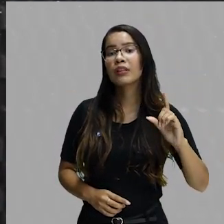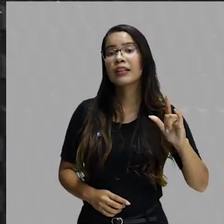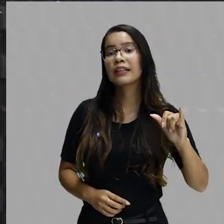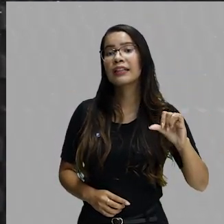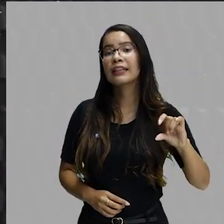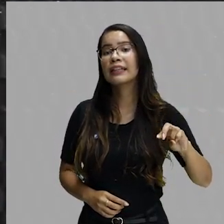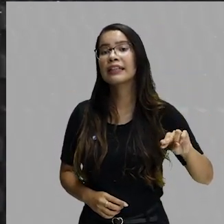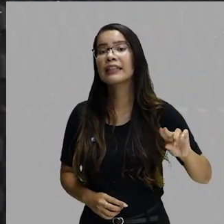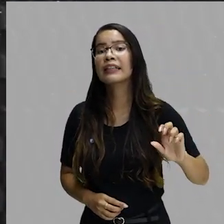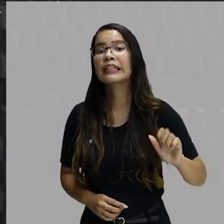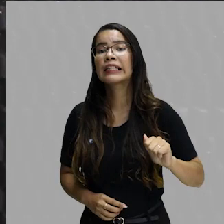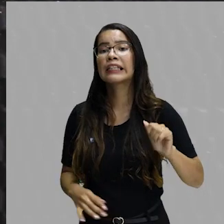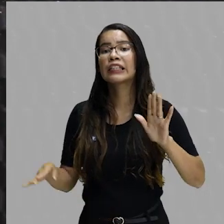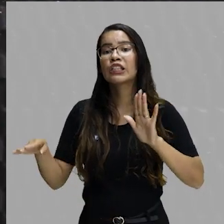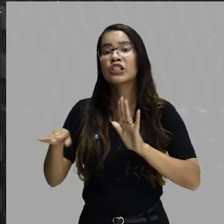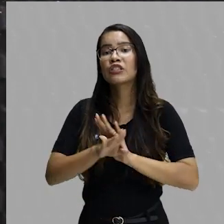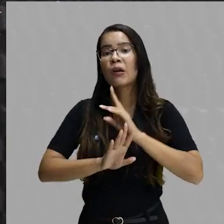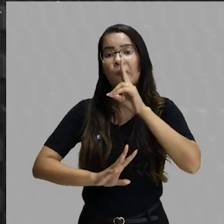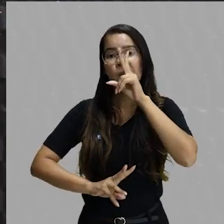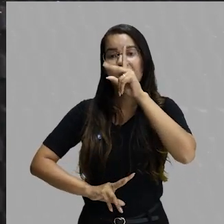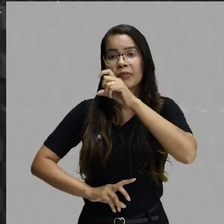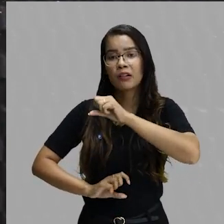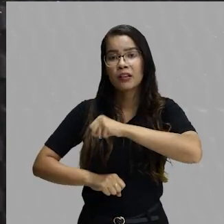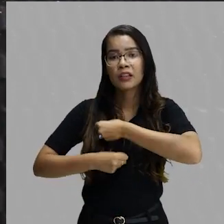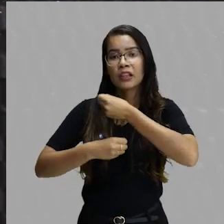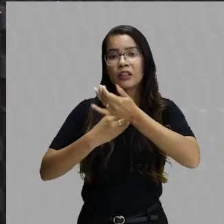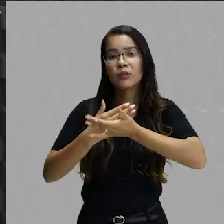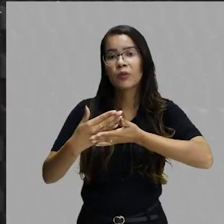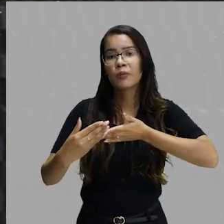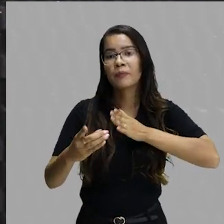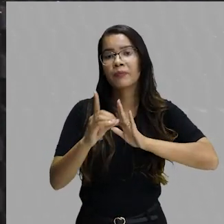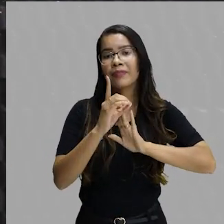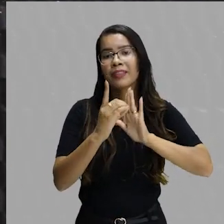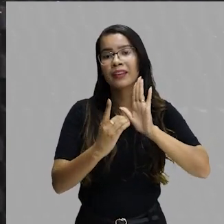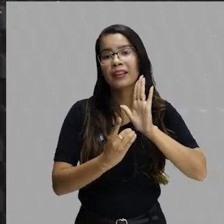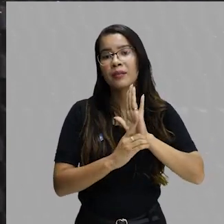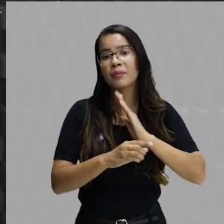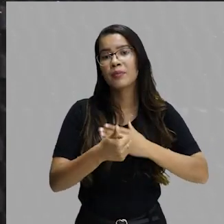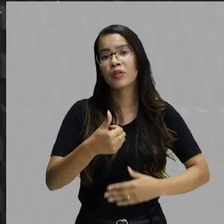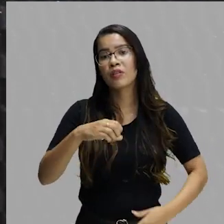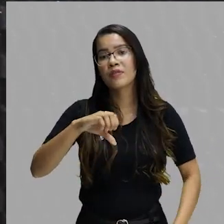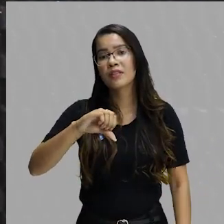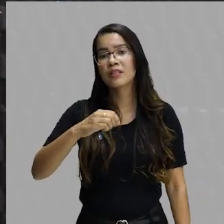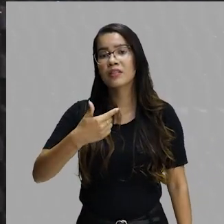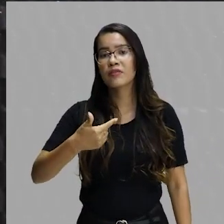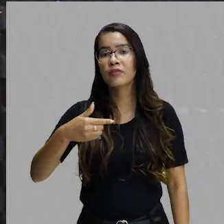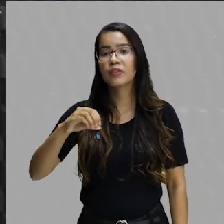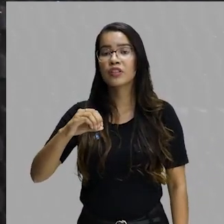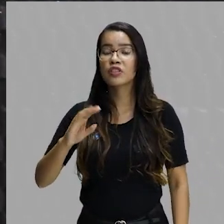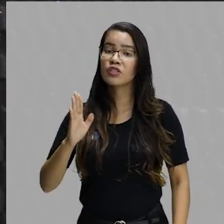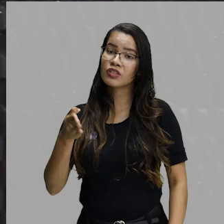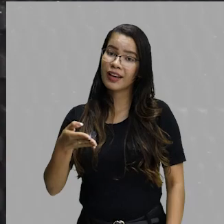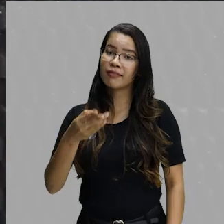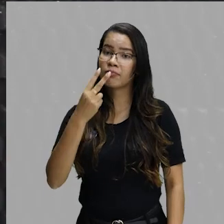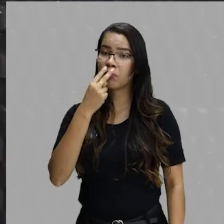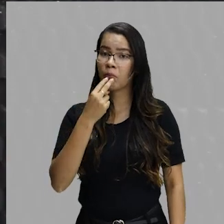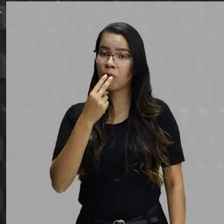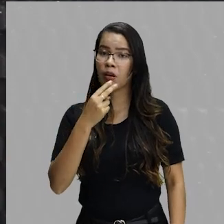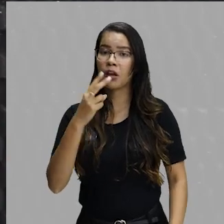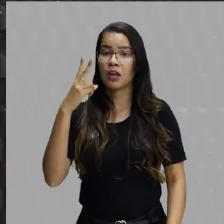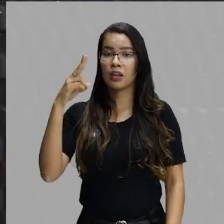chegando ao poder desde o começo da década de 1920, Hitler chegando ao poder no início da década de